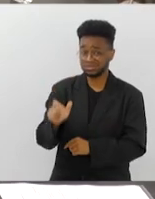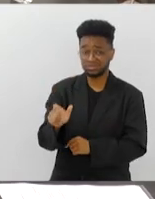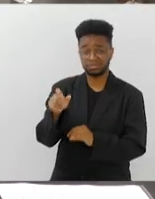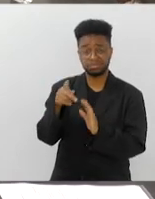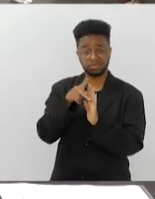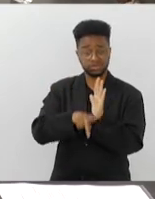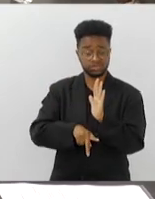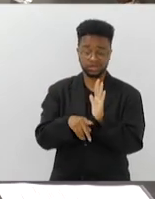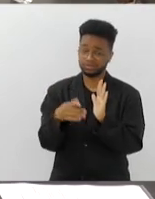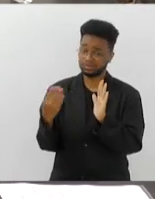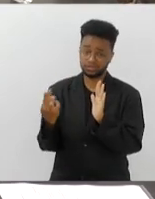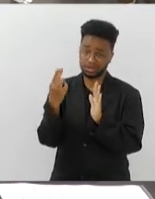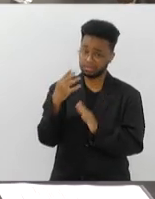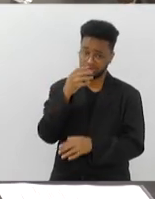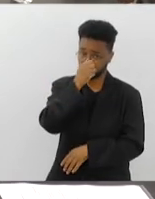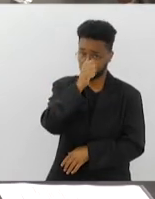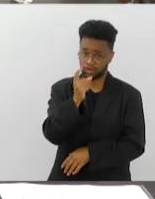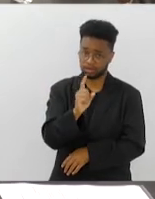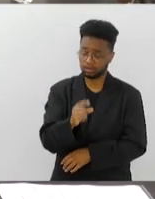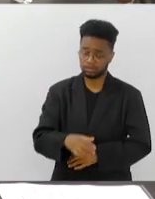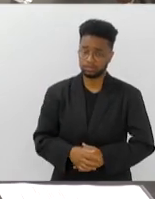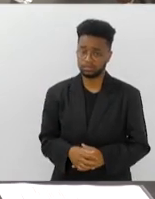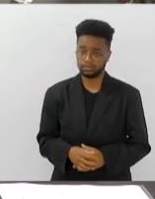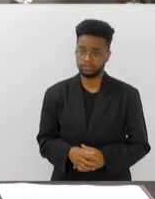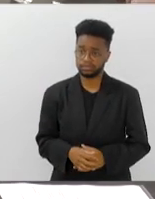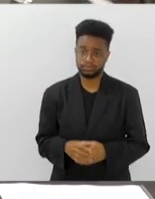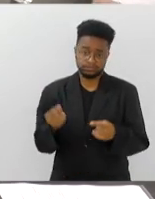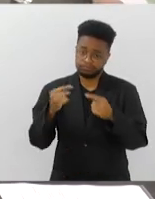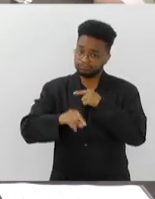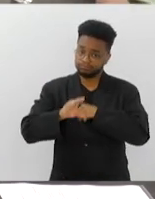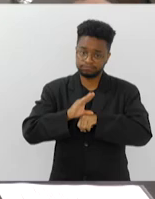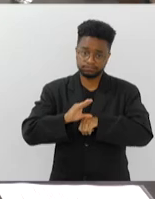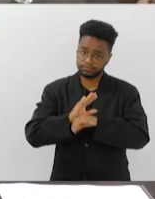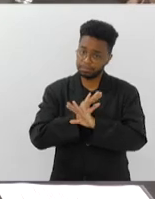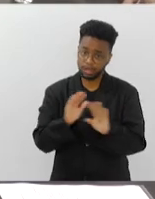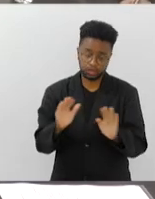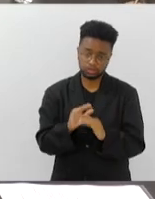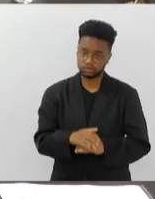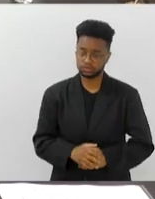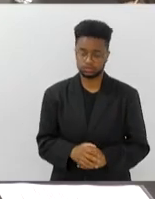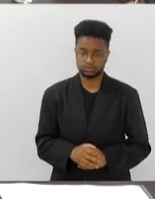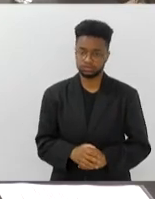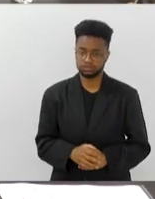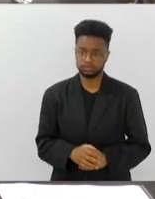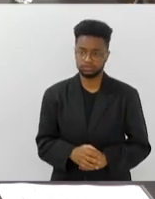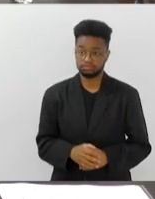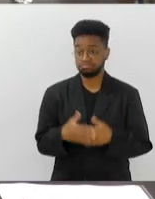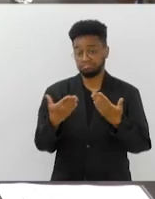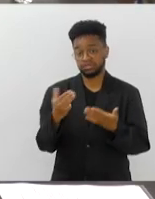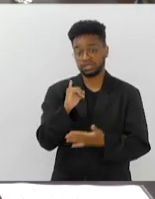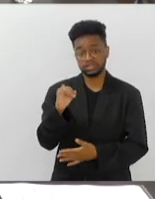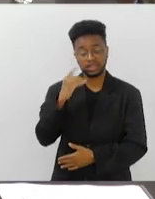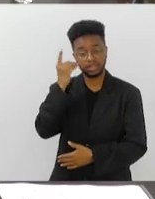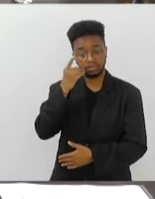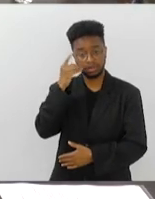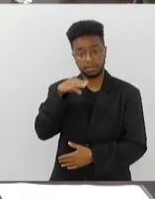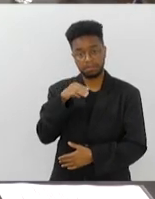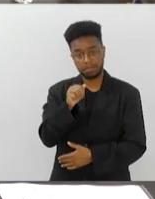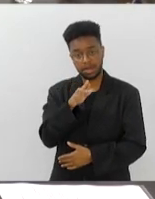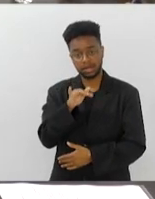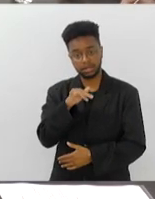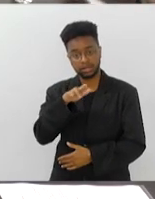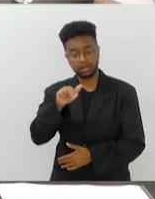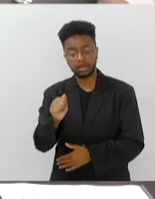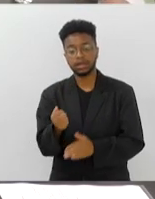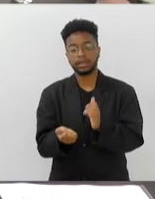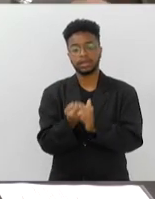melhor juízo, é insalvável. Ele é inconstitucional. Agora, legítimo, se a deputada Marina quiser propor um